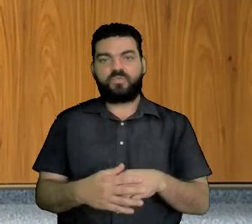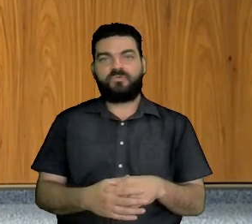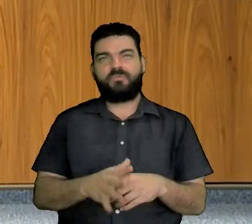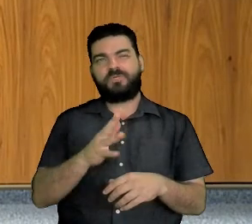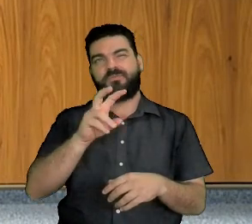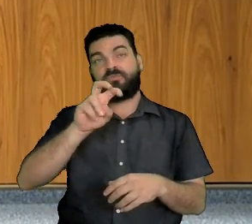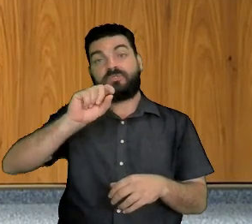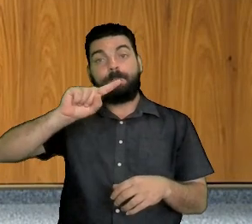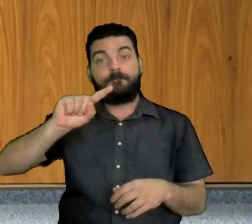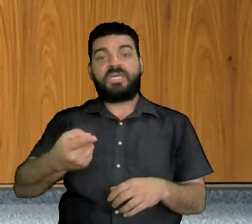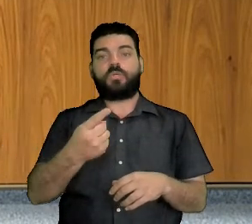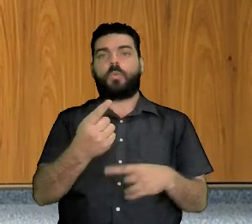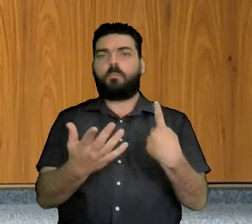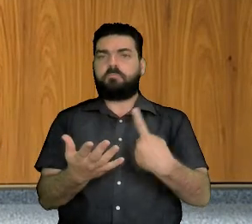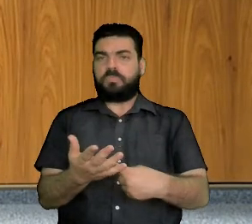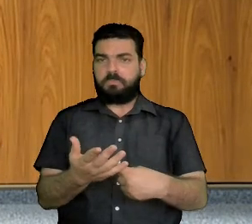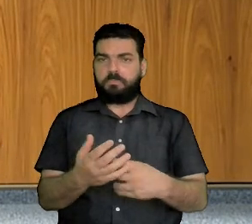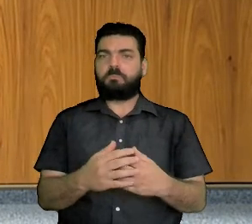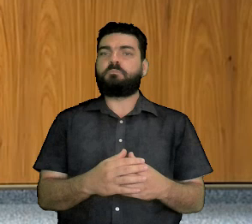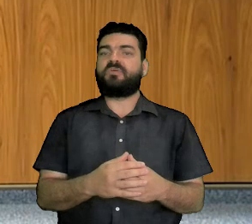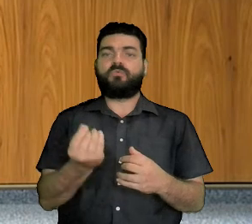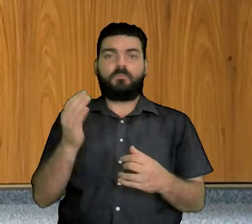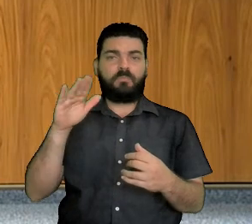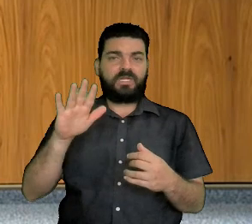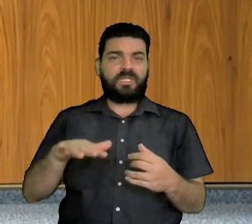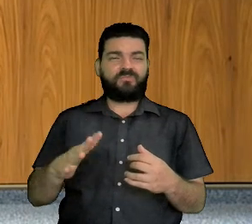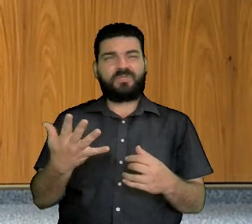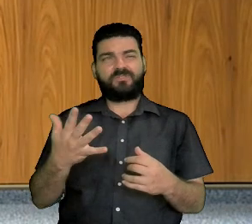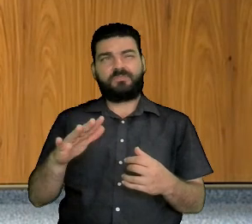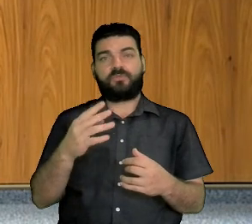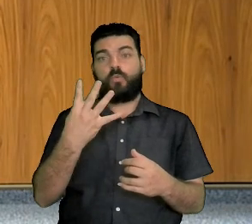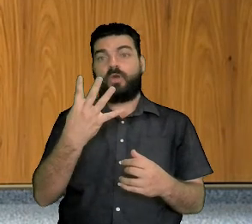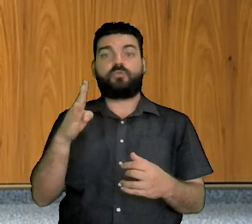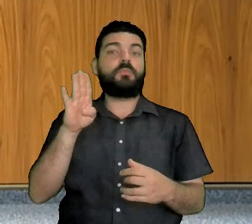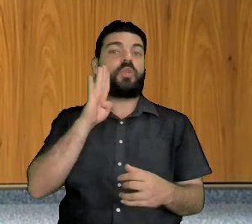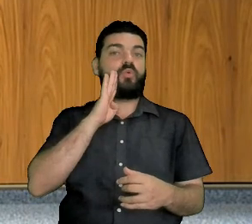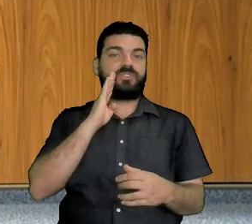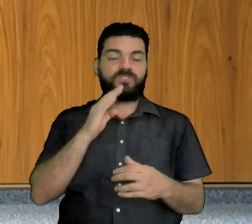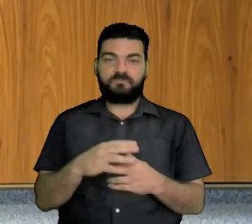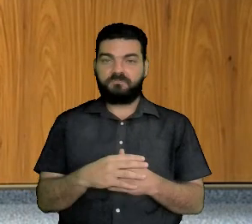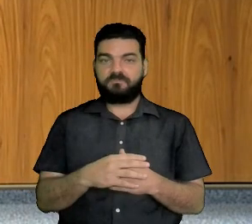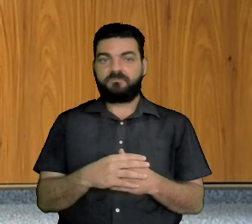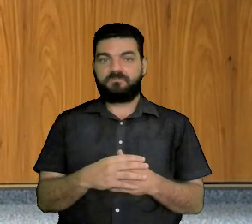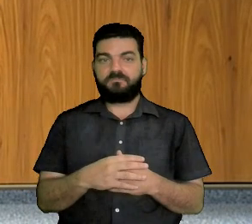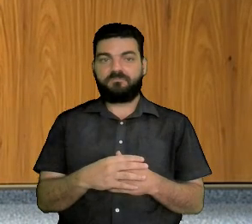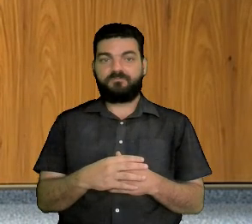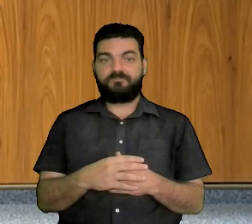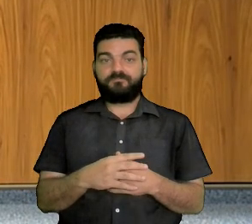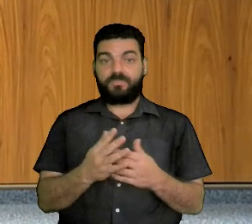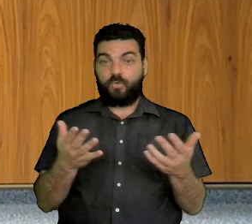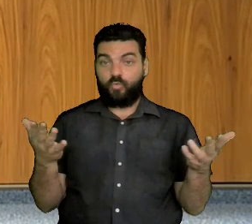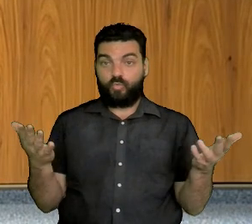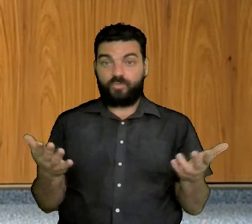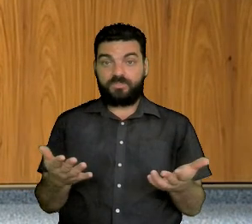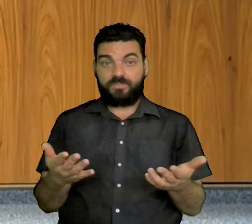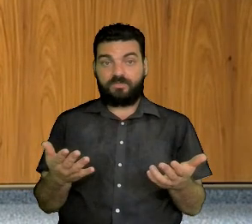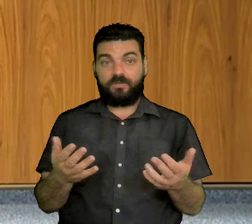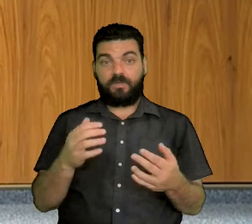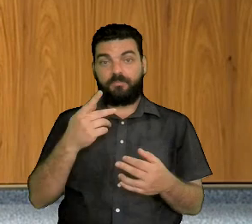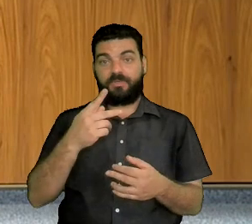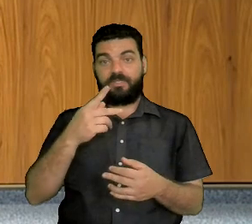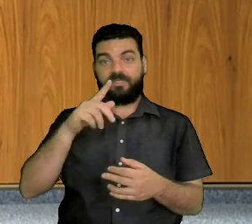mil acordos, o que acarretou uma economia de aproximadamente 4 bilhões de reais. Hoje, a